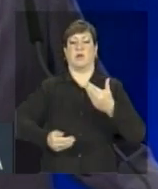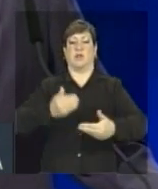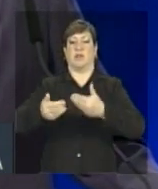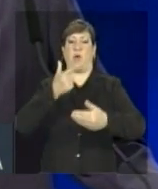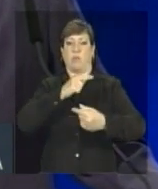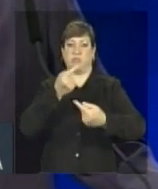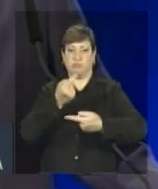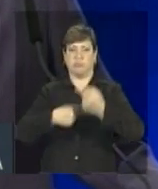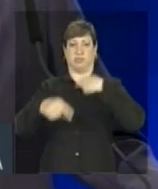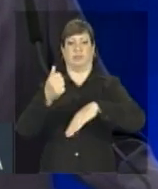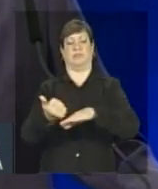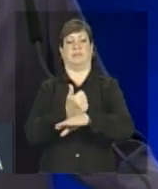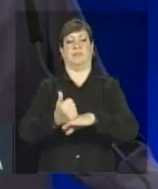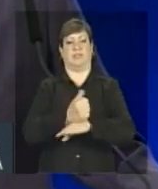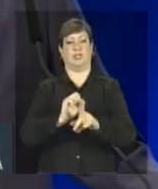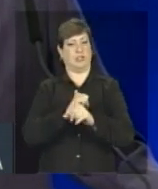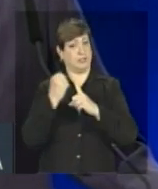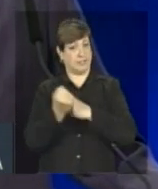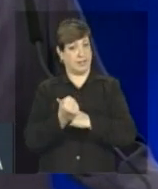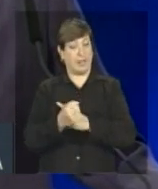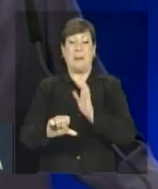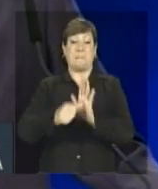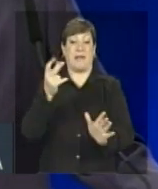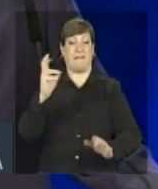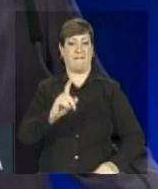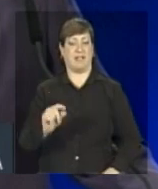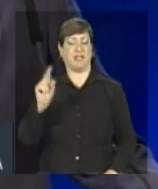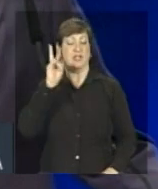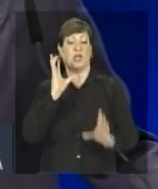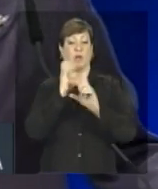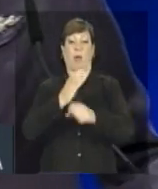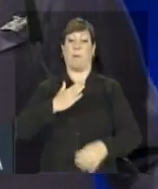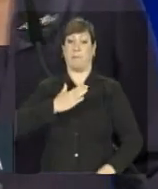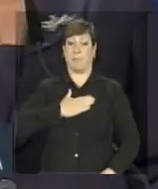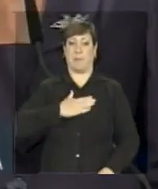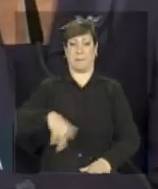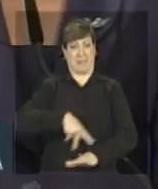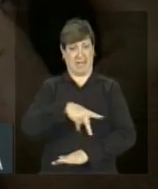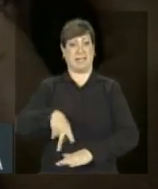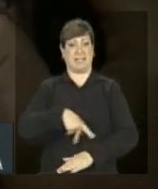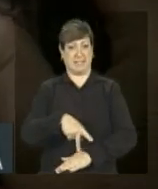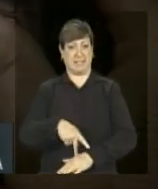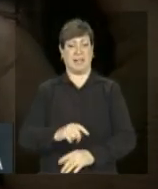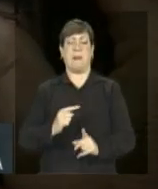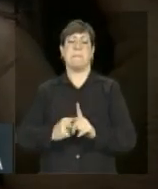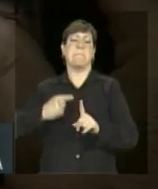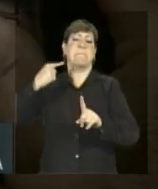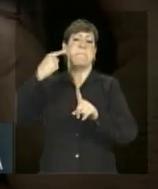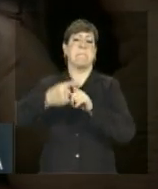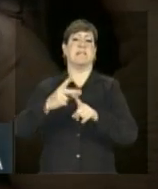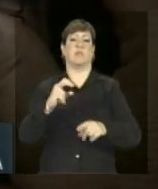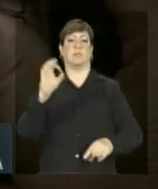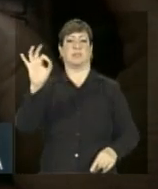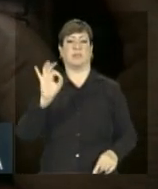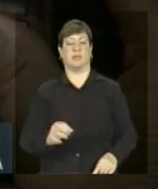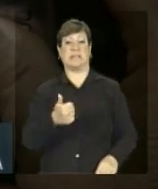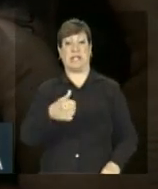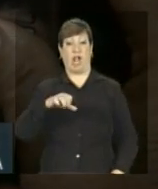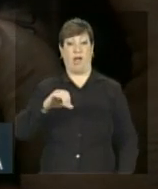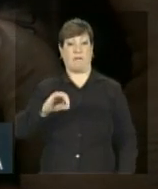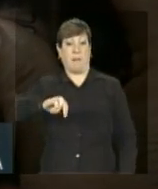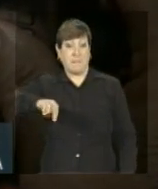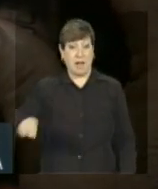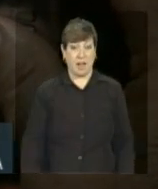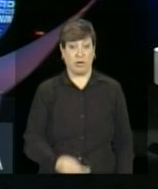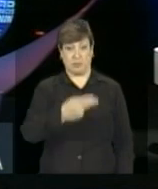social. E, pela primeira vez na história do meu país, mais da metade dos 190